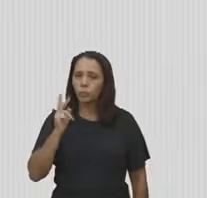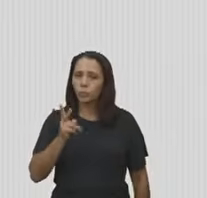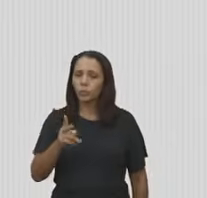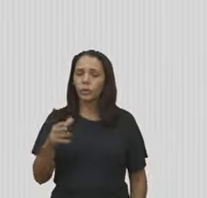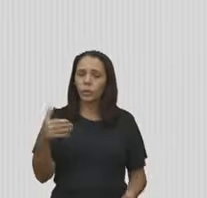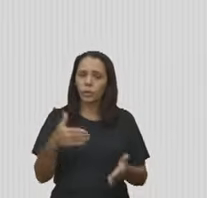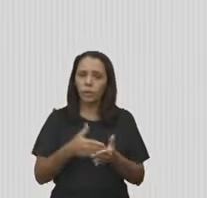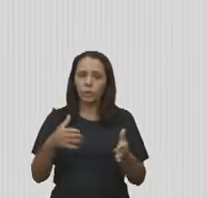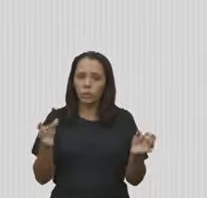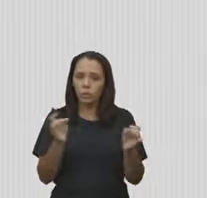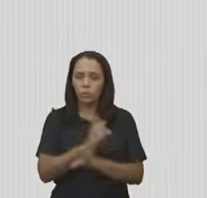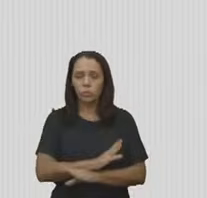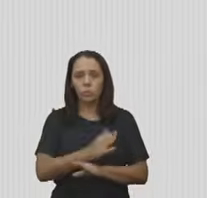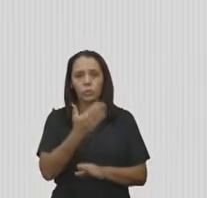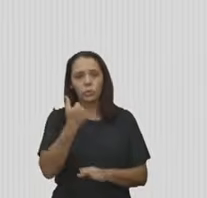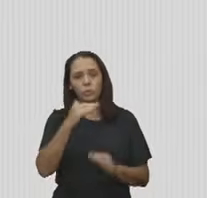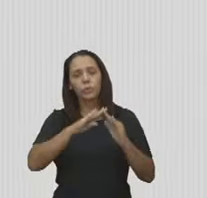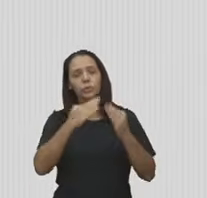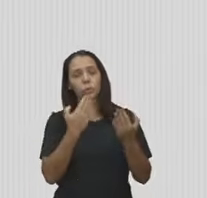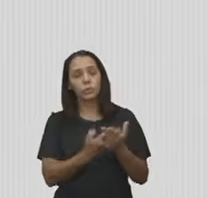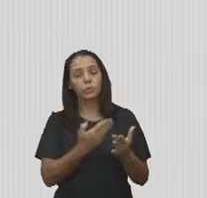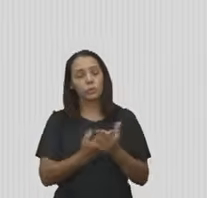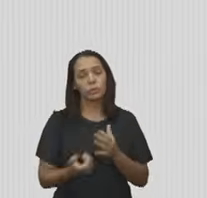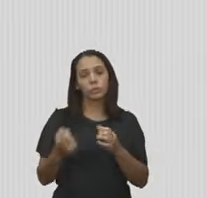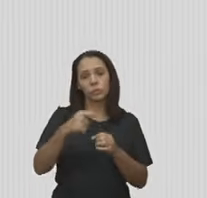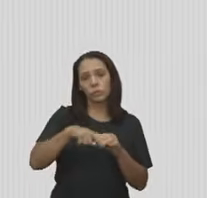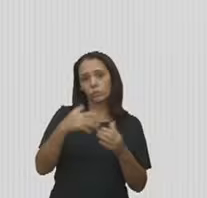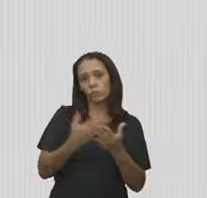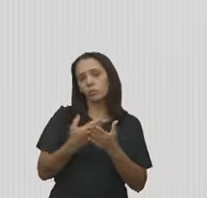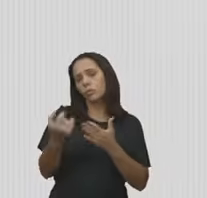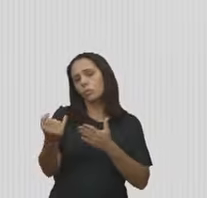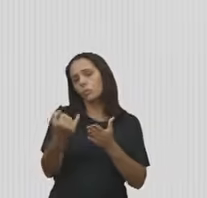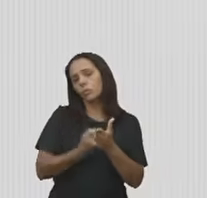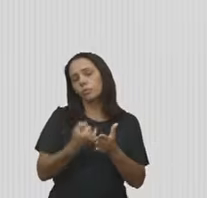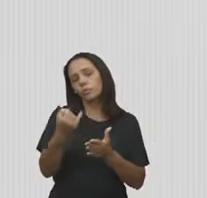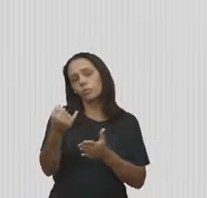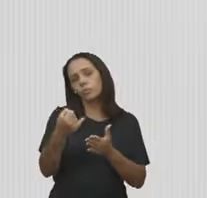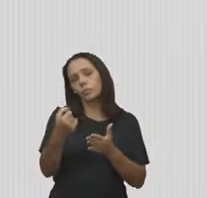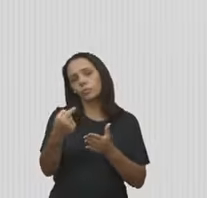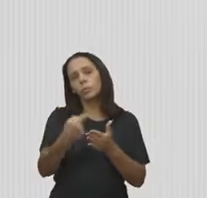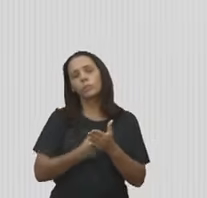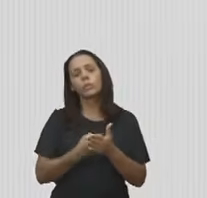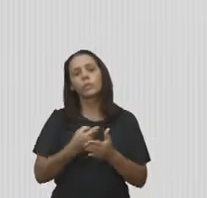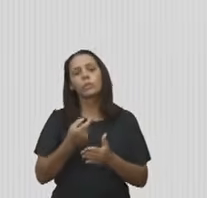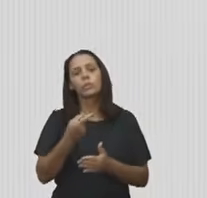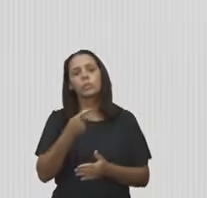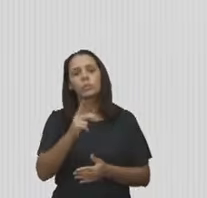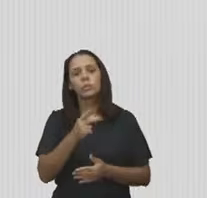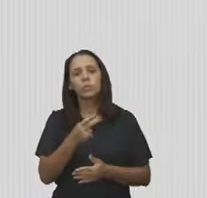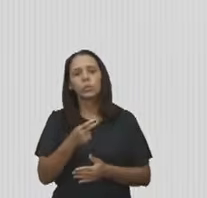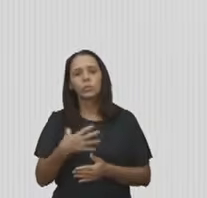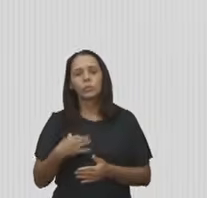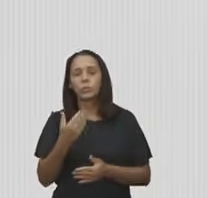das crianças estar completo. Nessa volta às aulas, me conta aí, como está a merenda do seu filho?